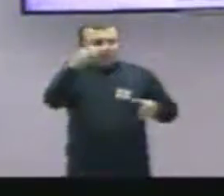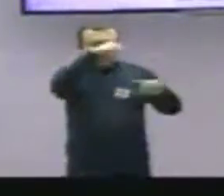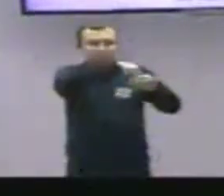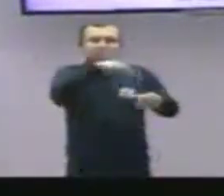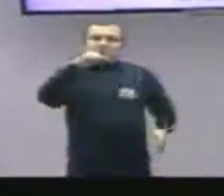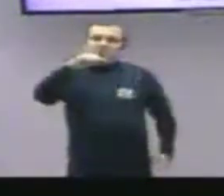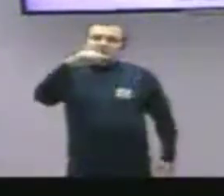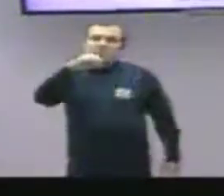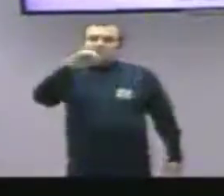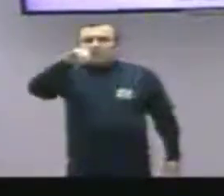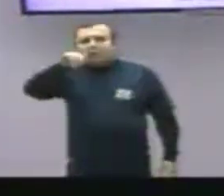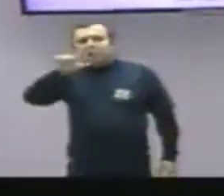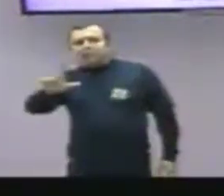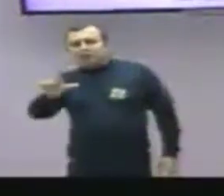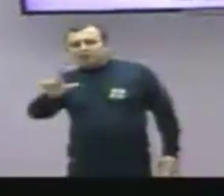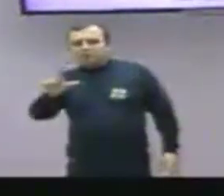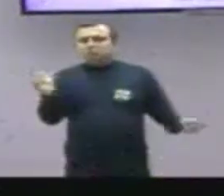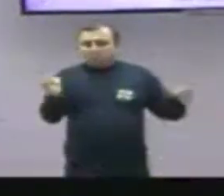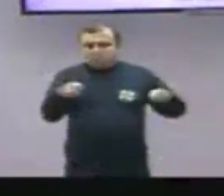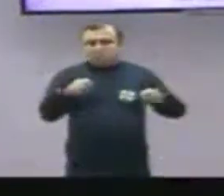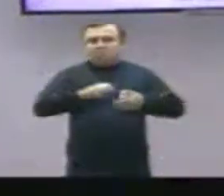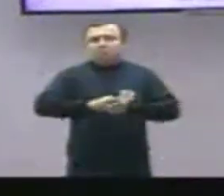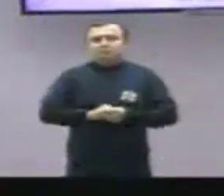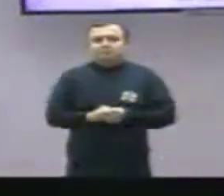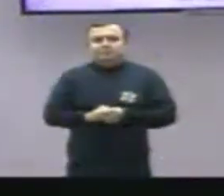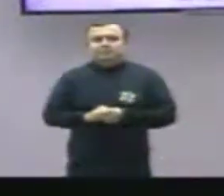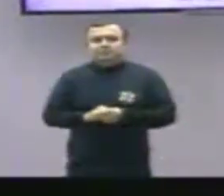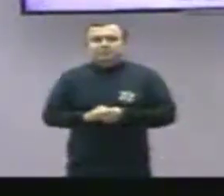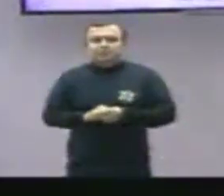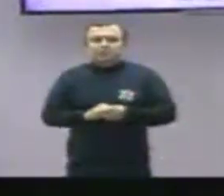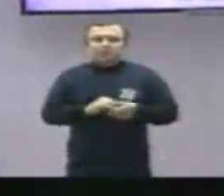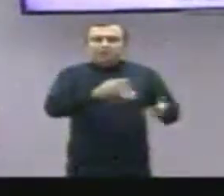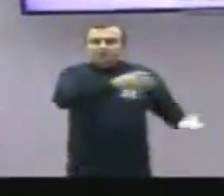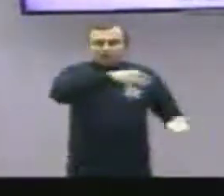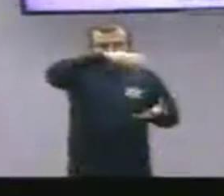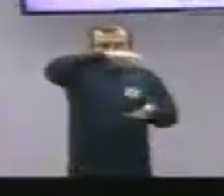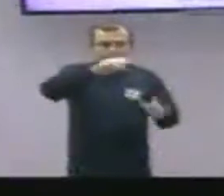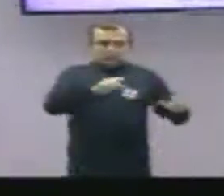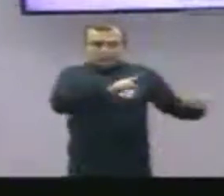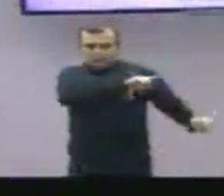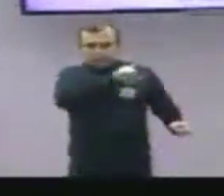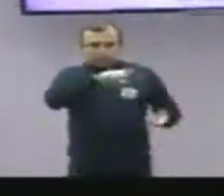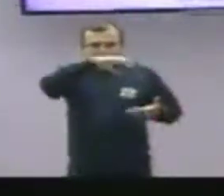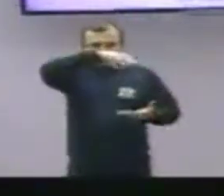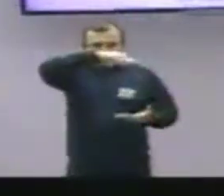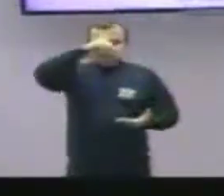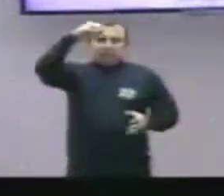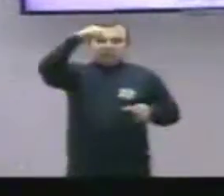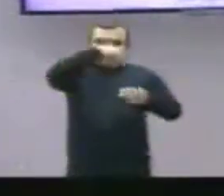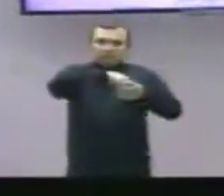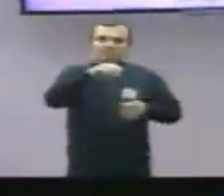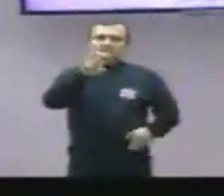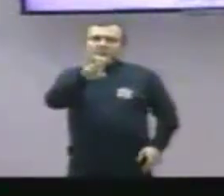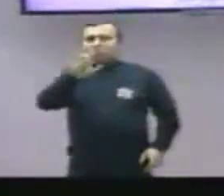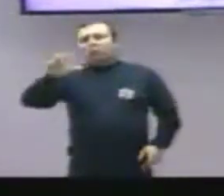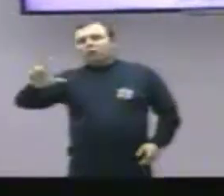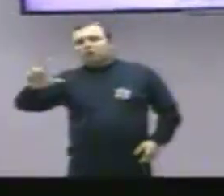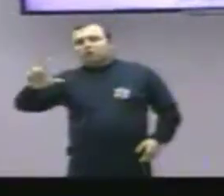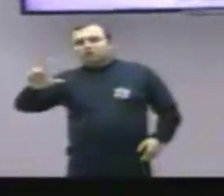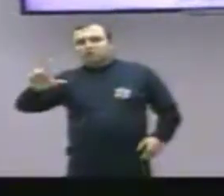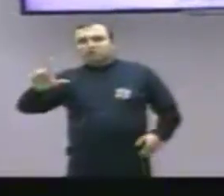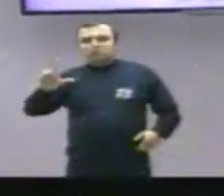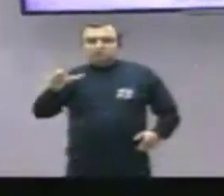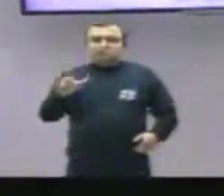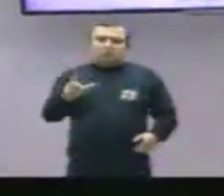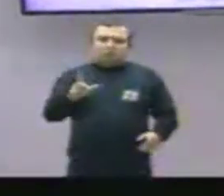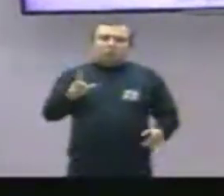70 ml, tem capacidade para 70 ml de líquido. Uma garrafa dessa tem 5 litros de água dentro. Então, você imagina